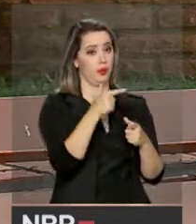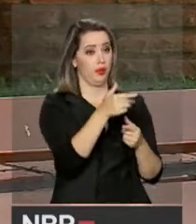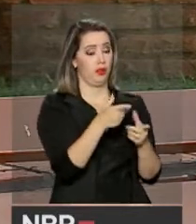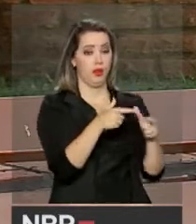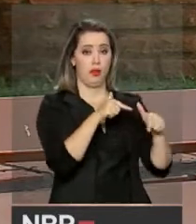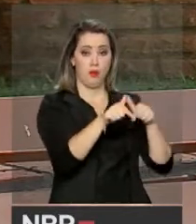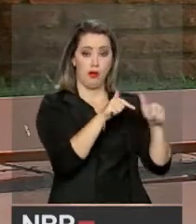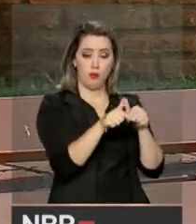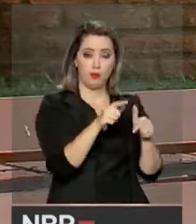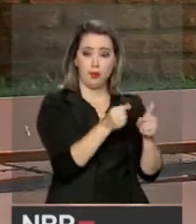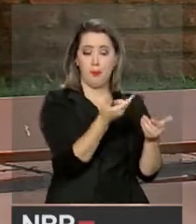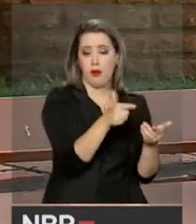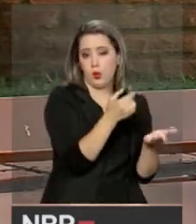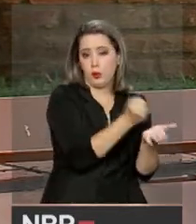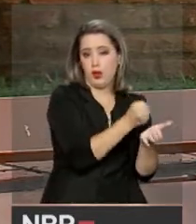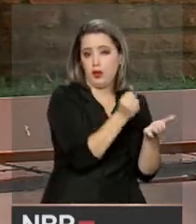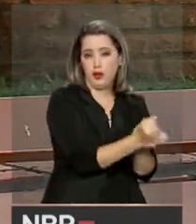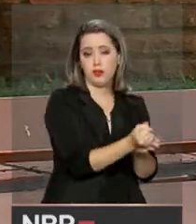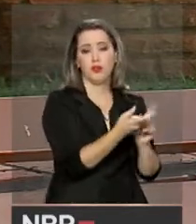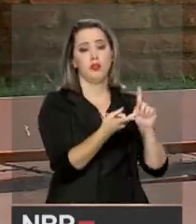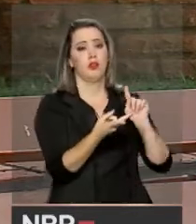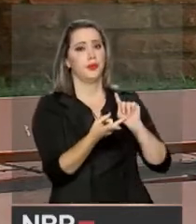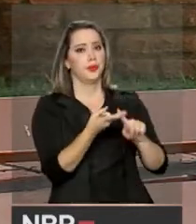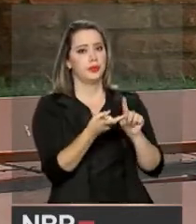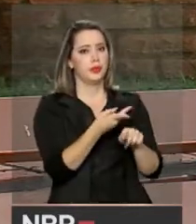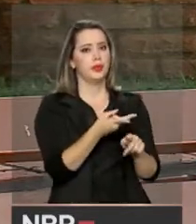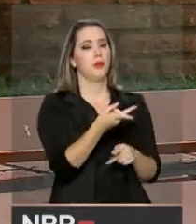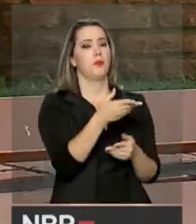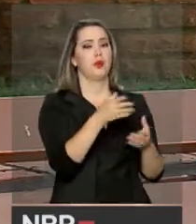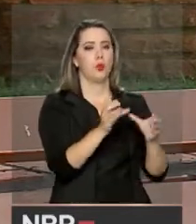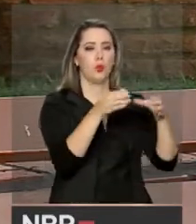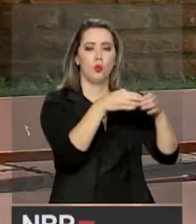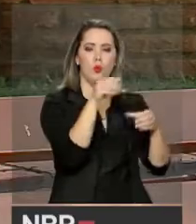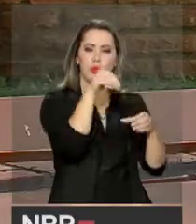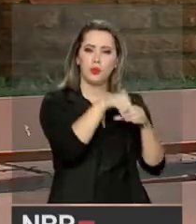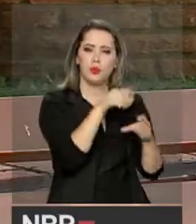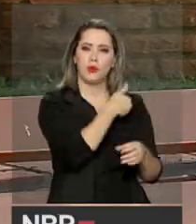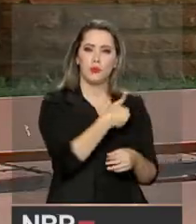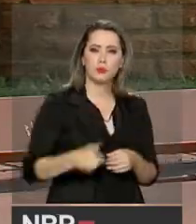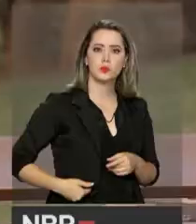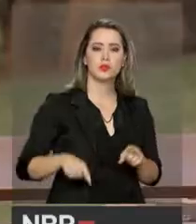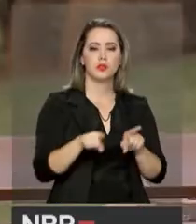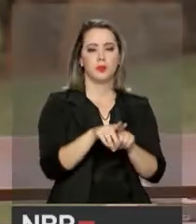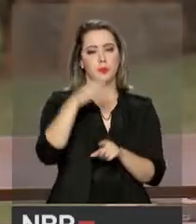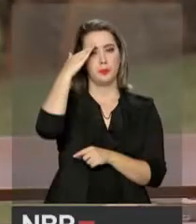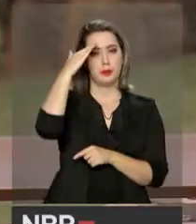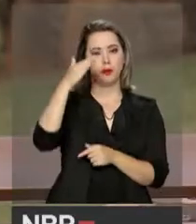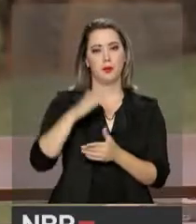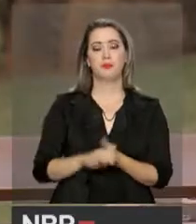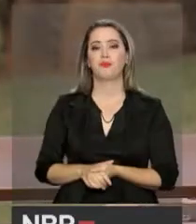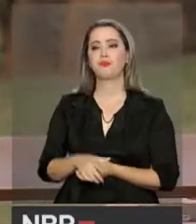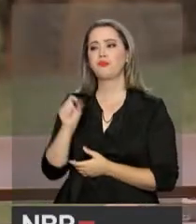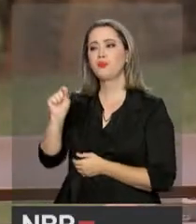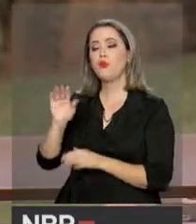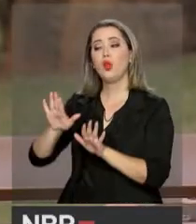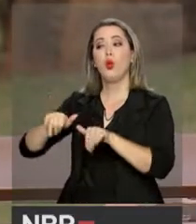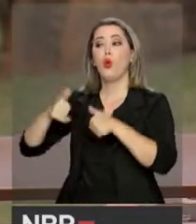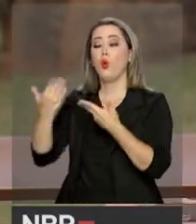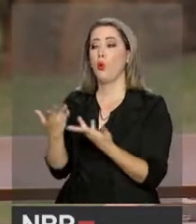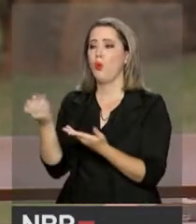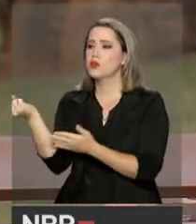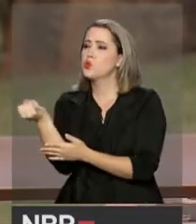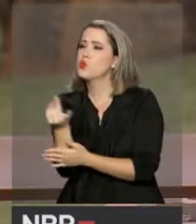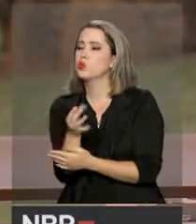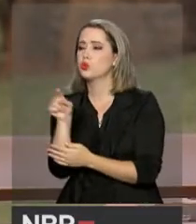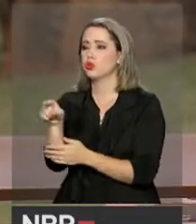dos informais e dos autônomos, não entram nessa estatística os servidores públicos e os militares, por exemplo. Para ficar claro, quais são os